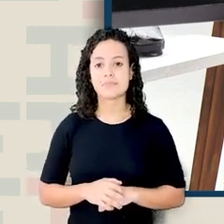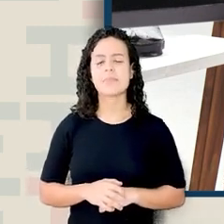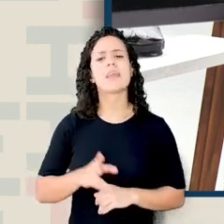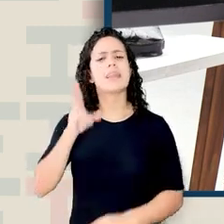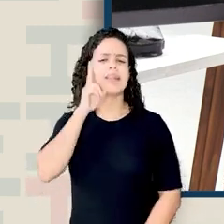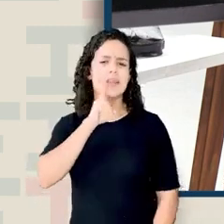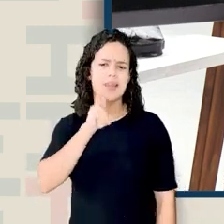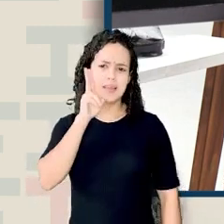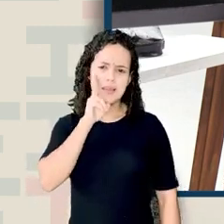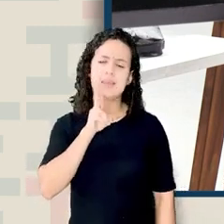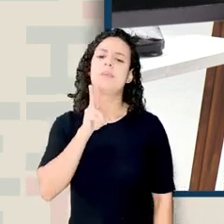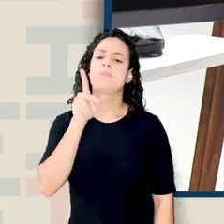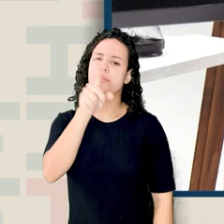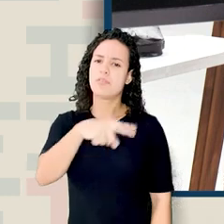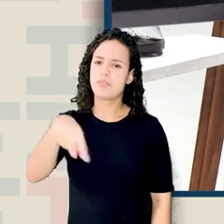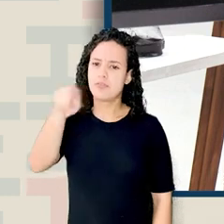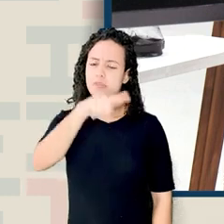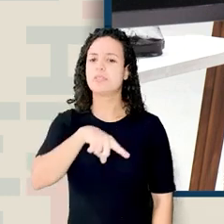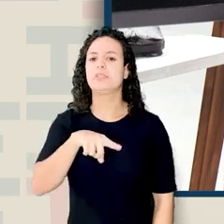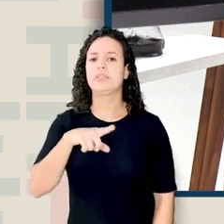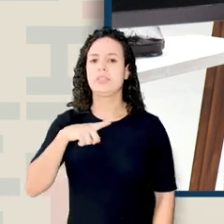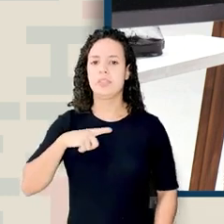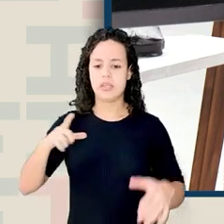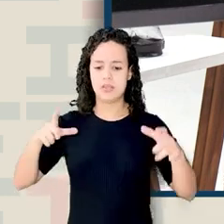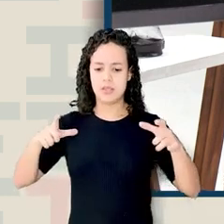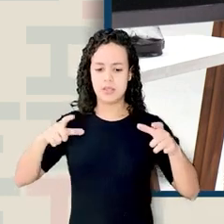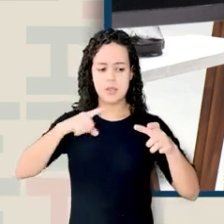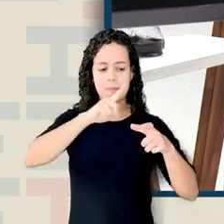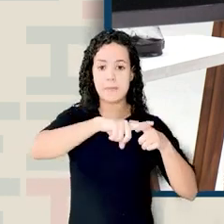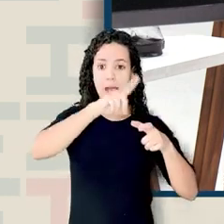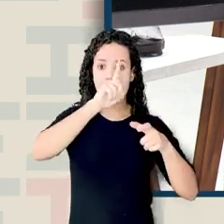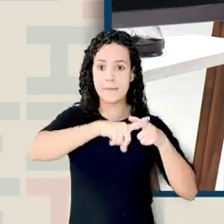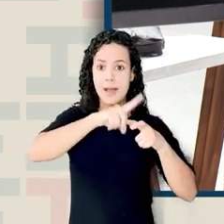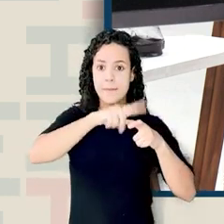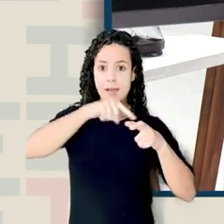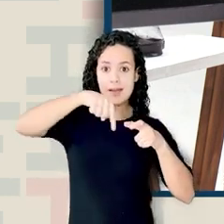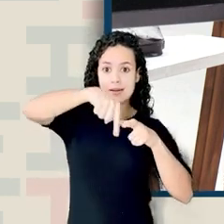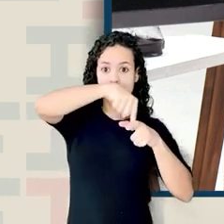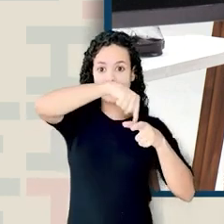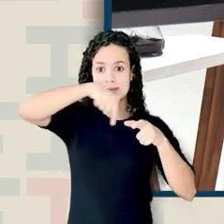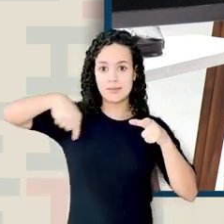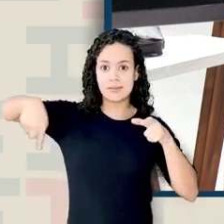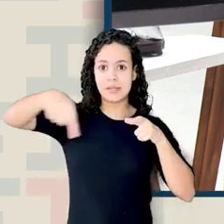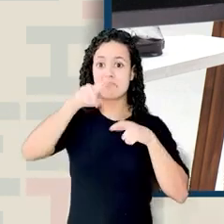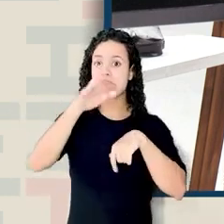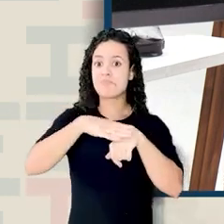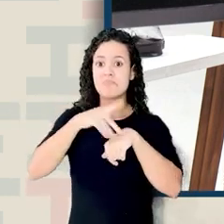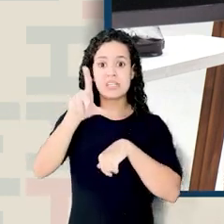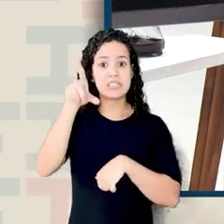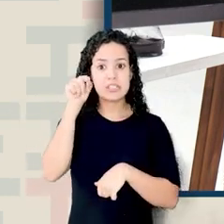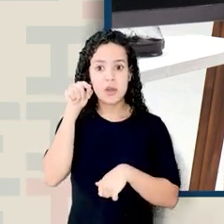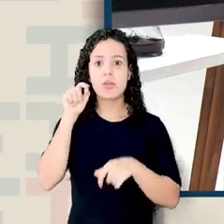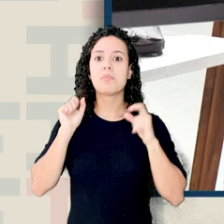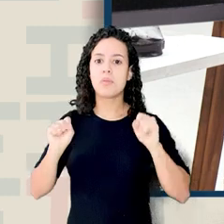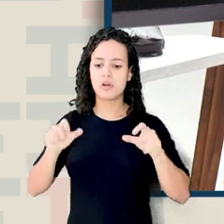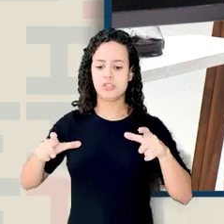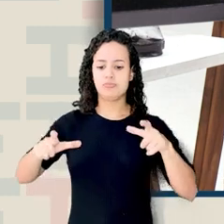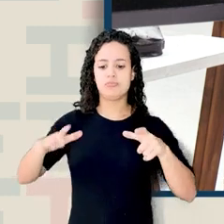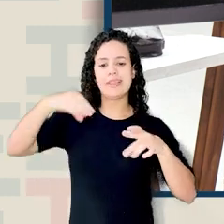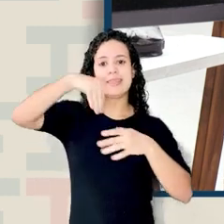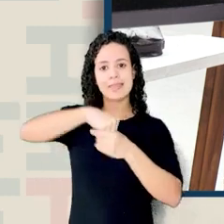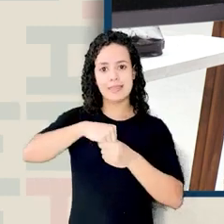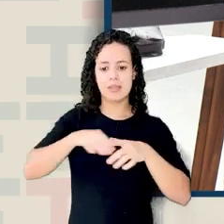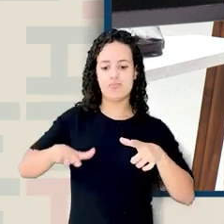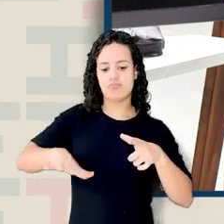Lembrando para vocês que esse toque no aro da alfaiate ele é opcional. Você também pode fazer aqui direto na pele, sem problema